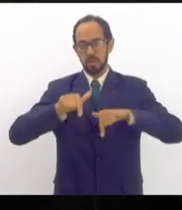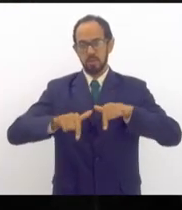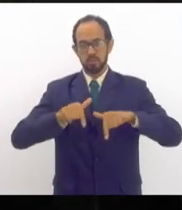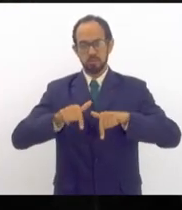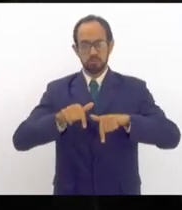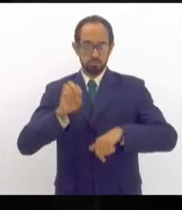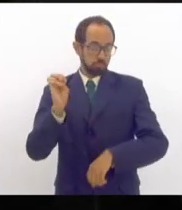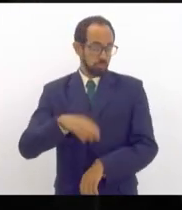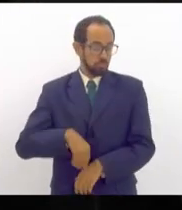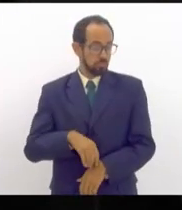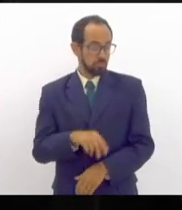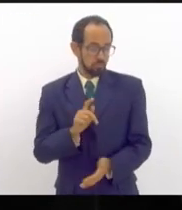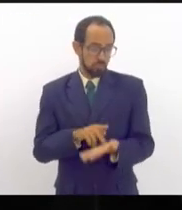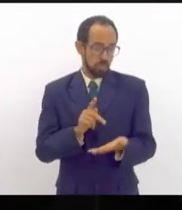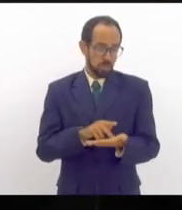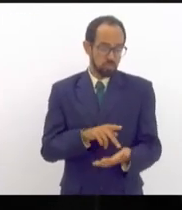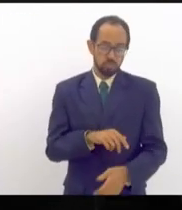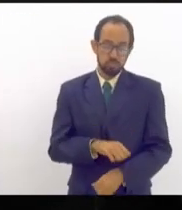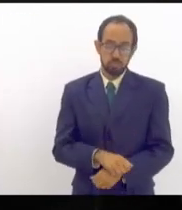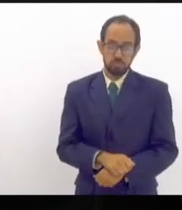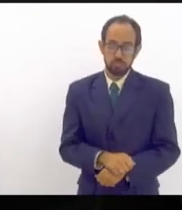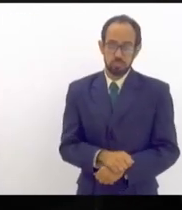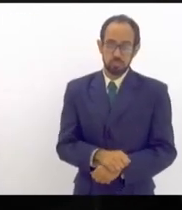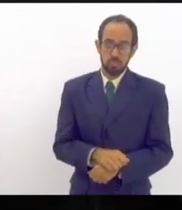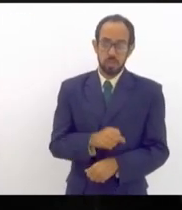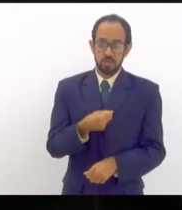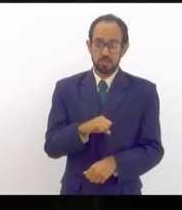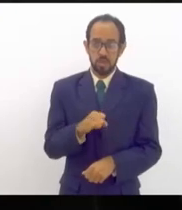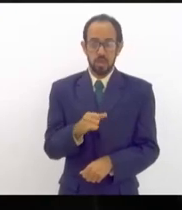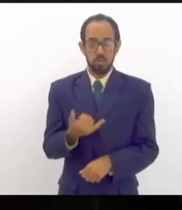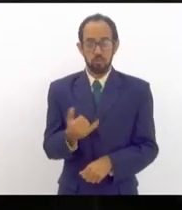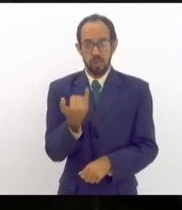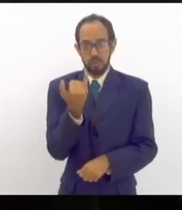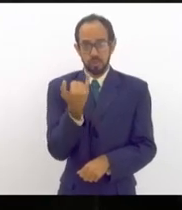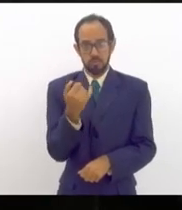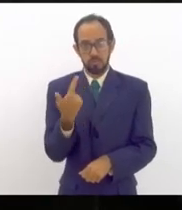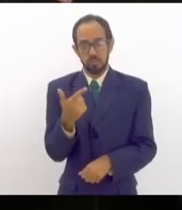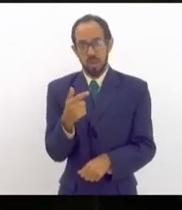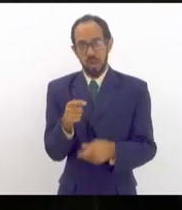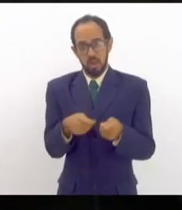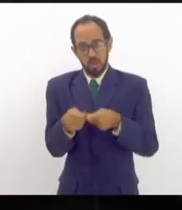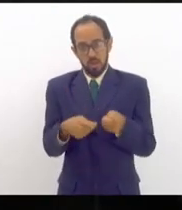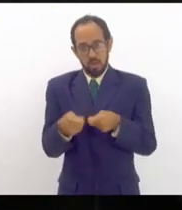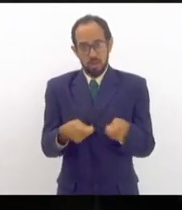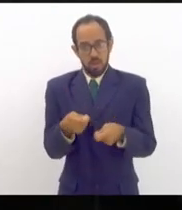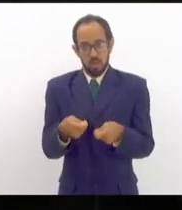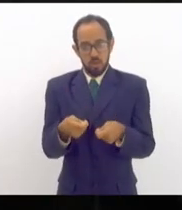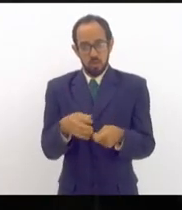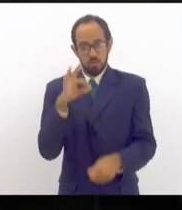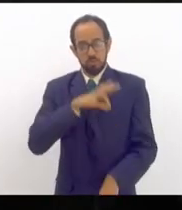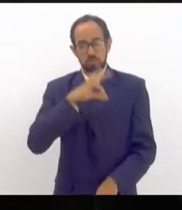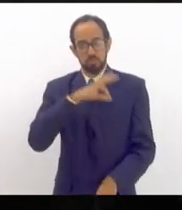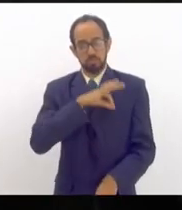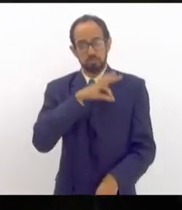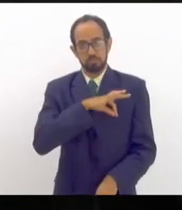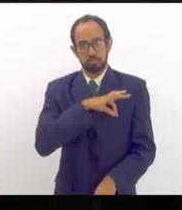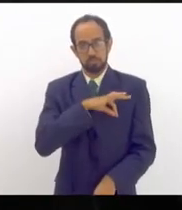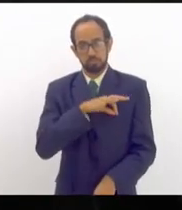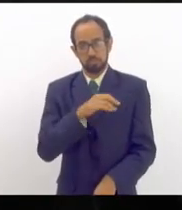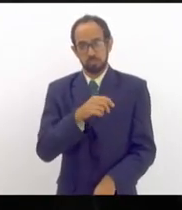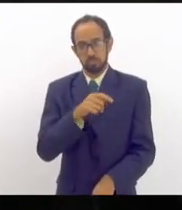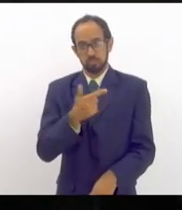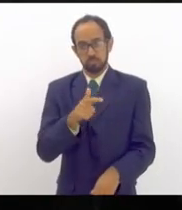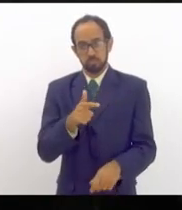Claro sem inflação ficar sem controle a classe assalariada que não